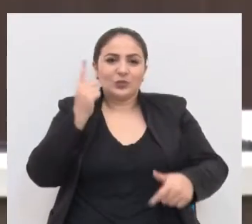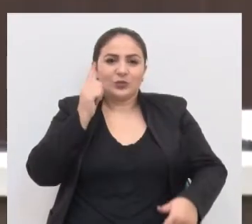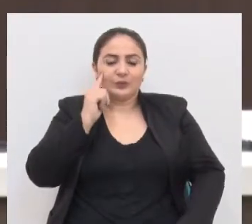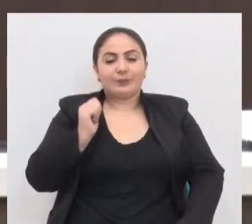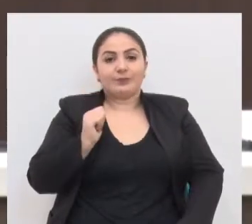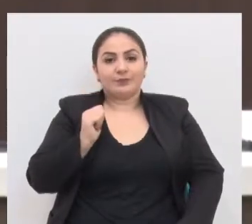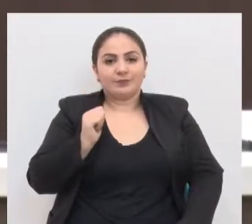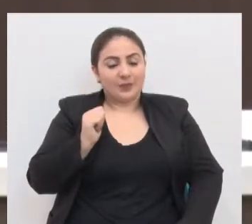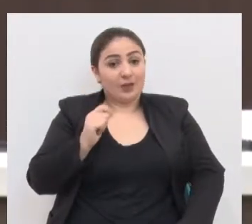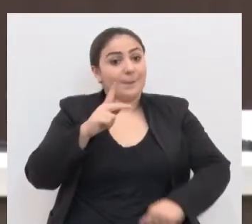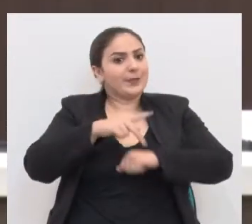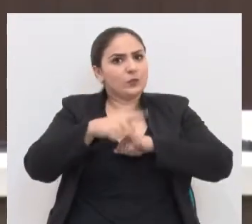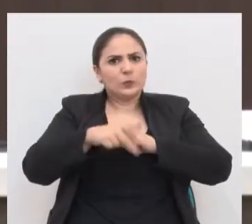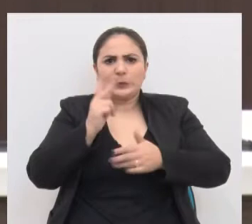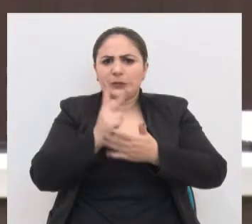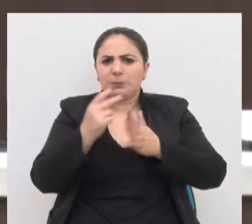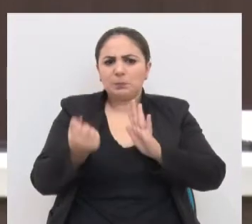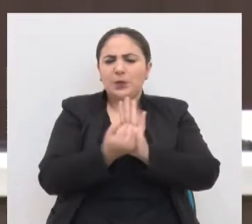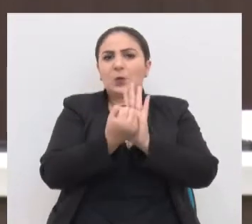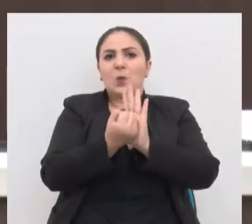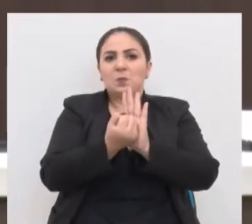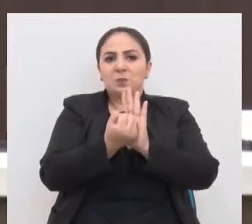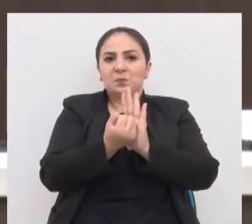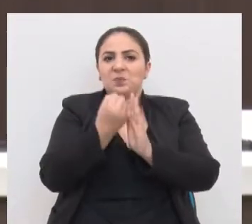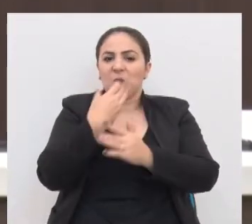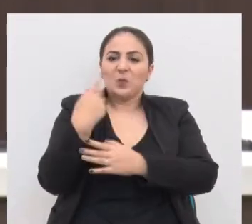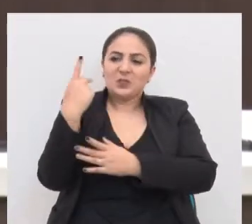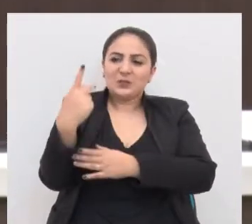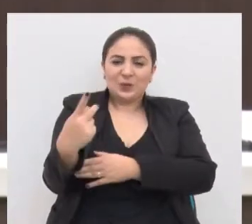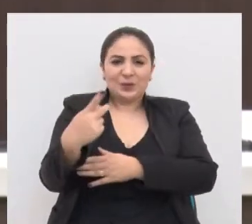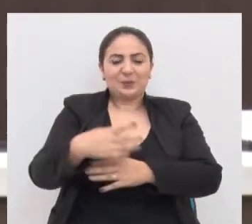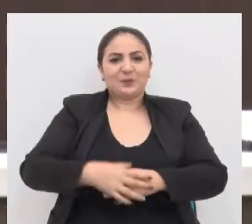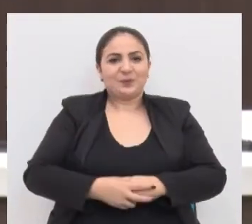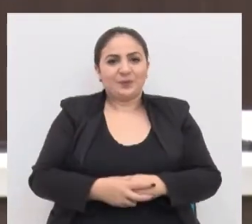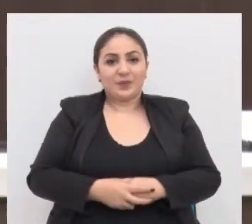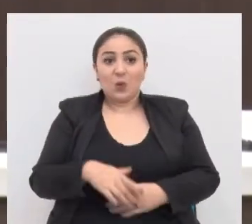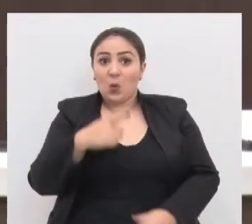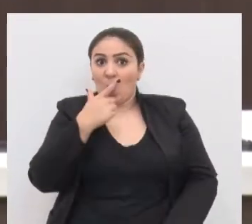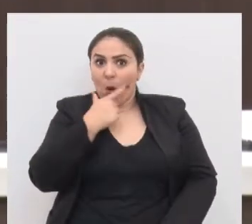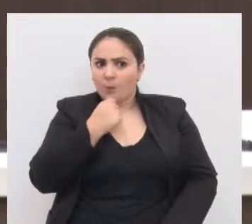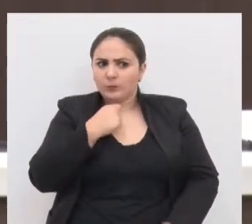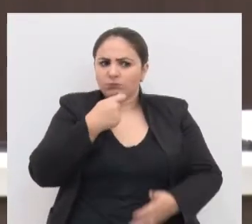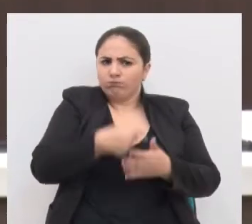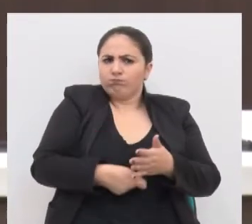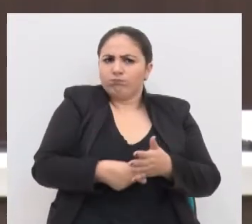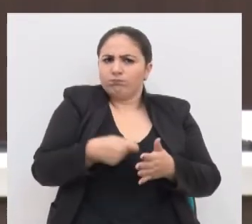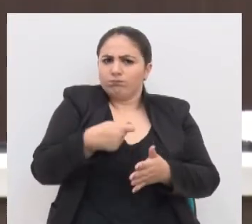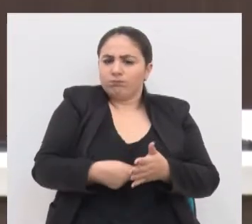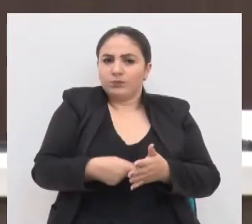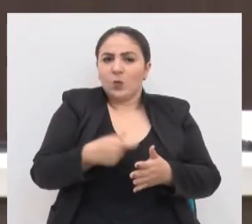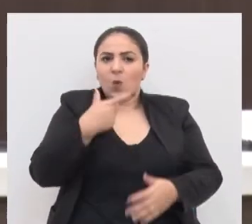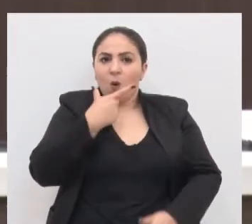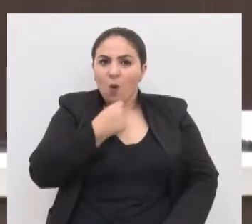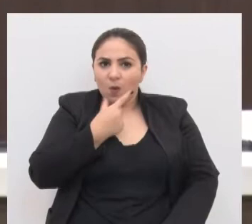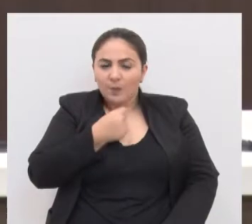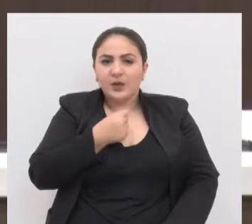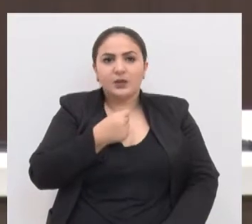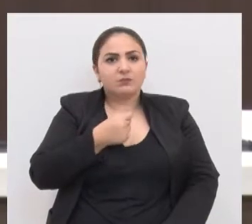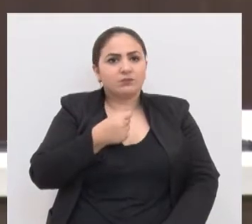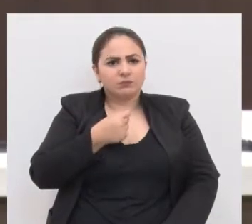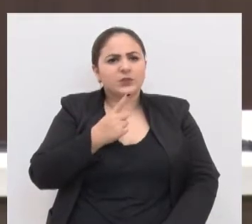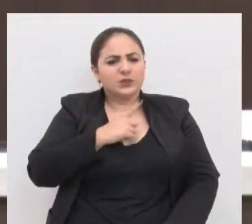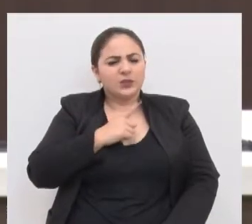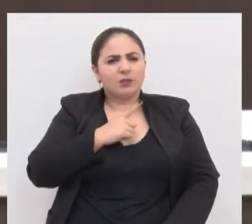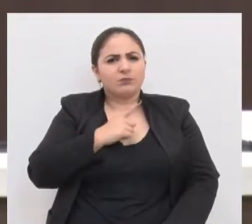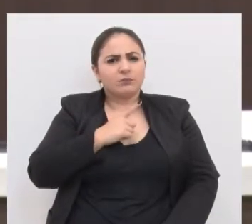dia. Passo Fundo sempre marcou boas histórias, de homens de raça, de homens